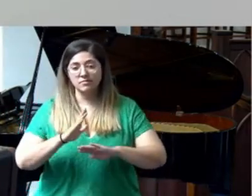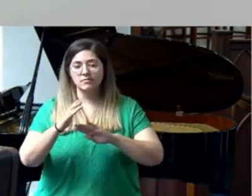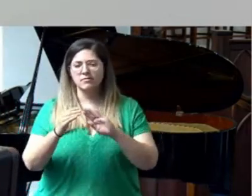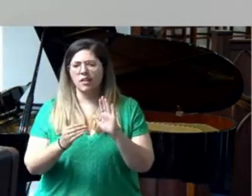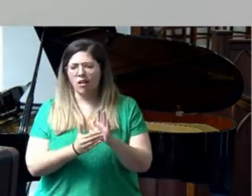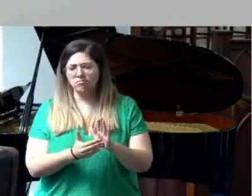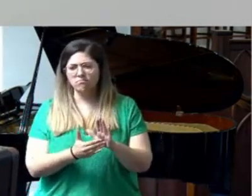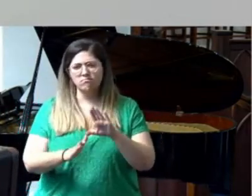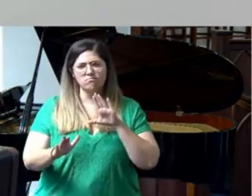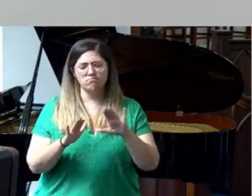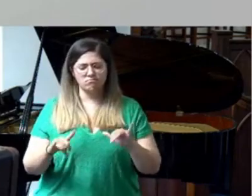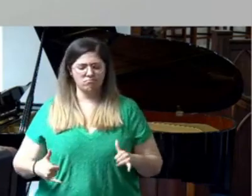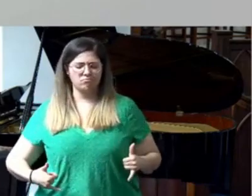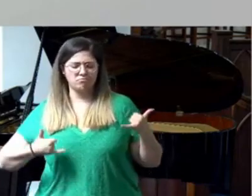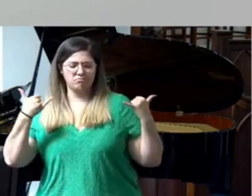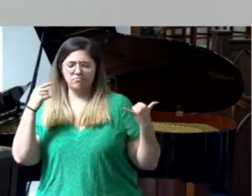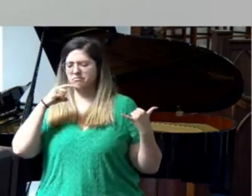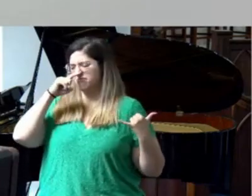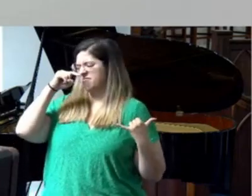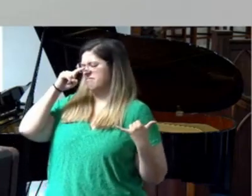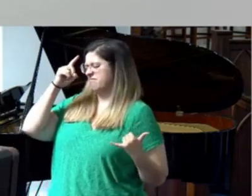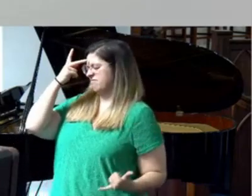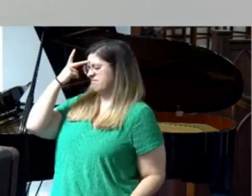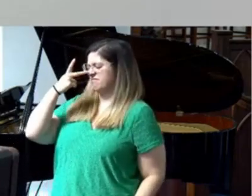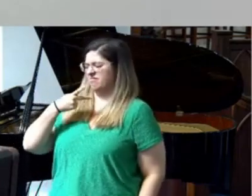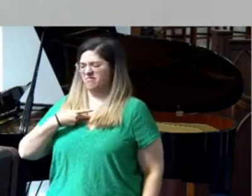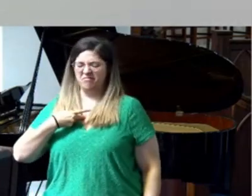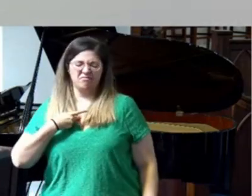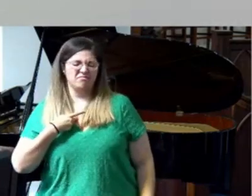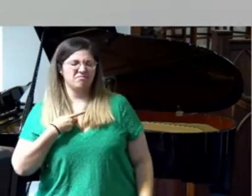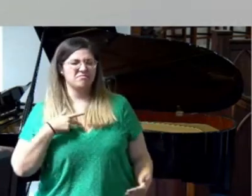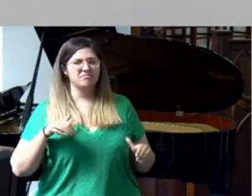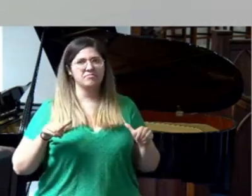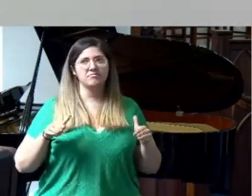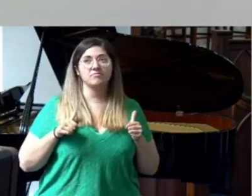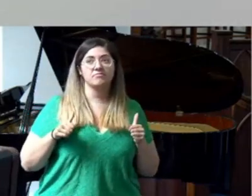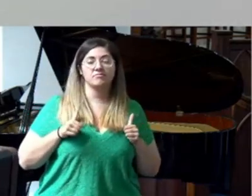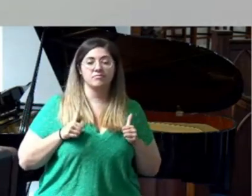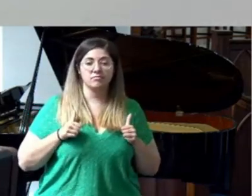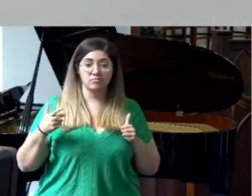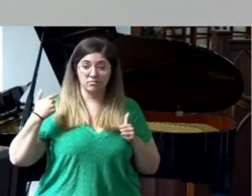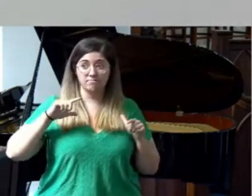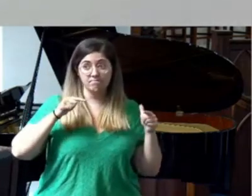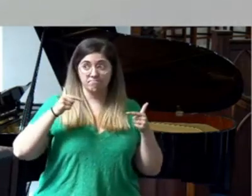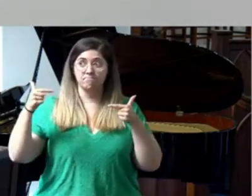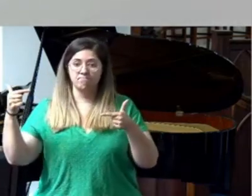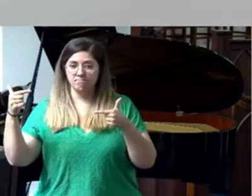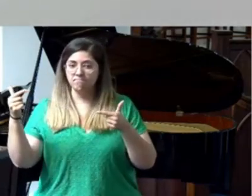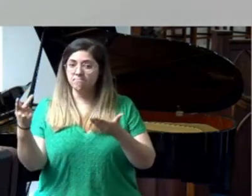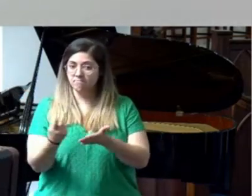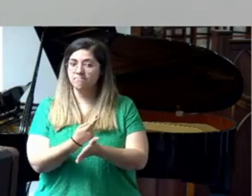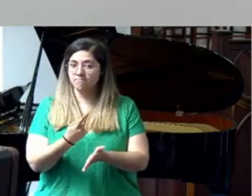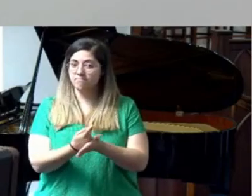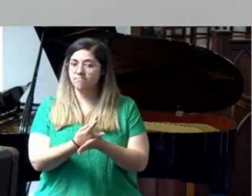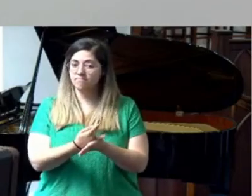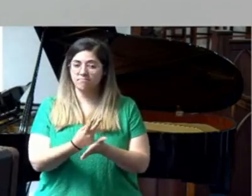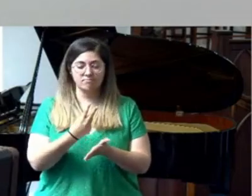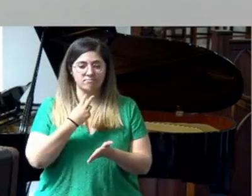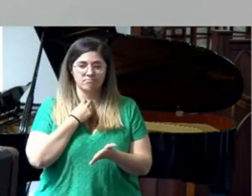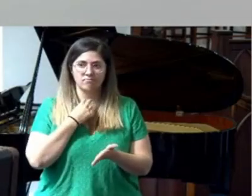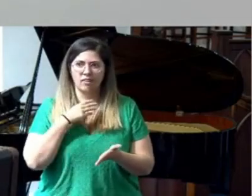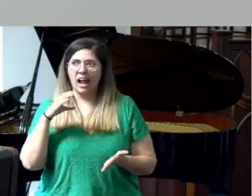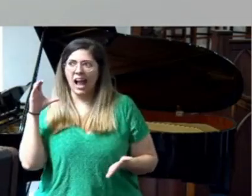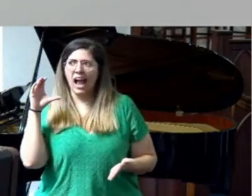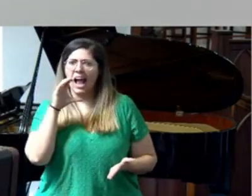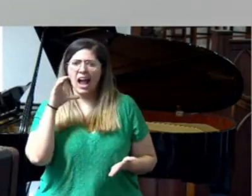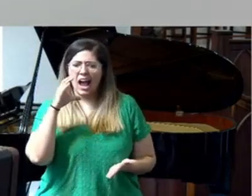Toda e qualquer presunção de independência de Deus, no fundo, é um ato de irreverência da nossa parte. A brevidade